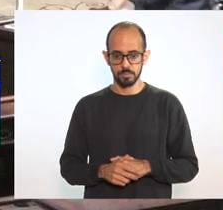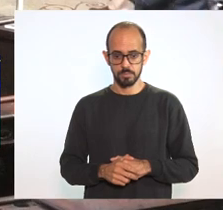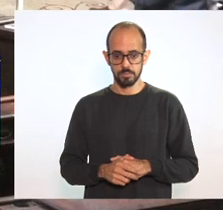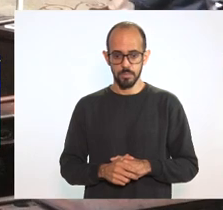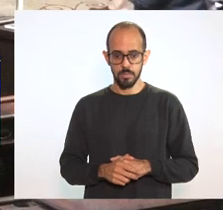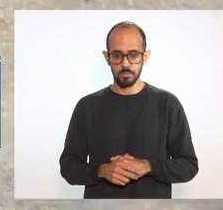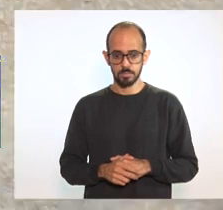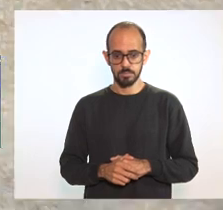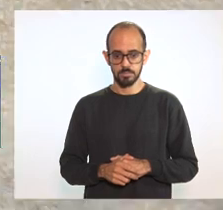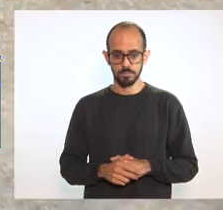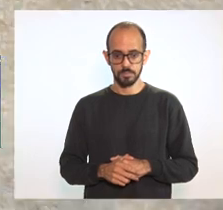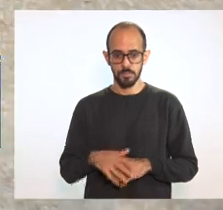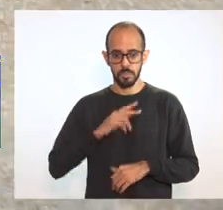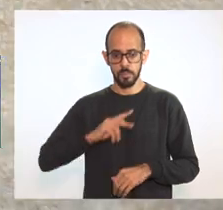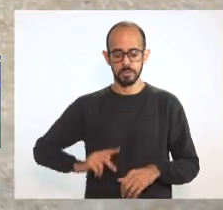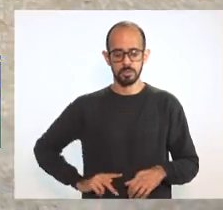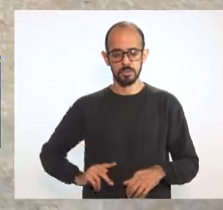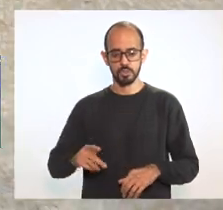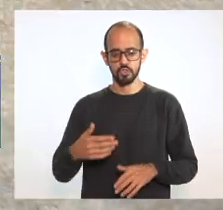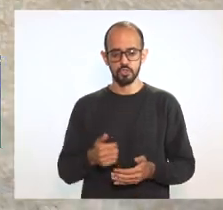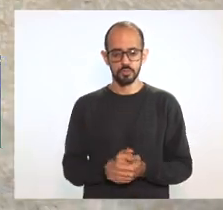Senhor presidente, parecer.